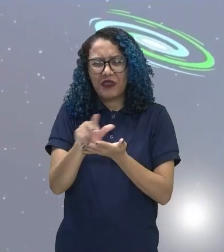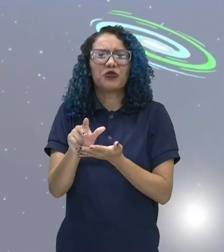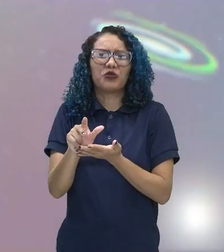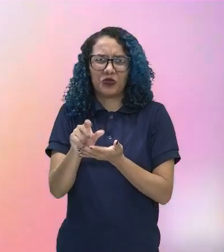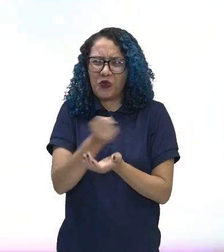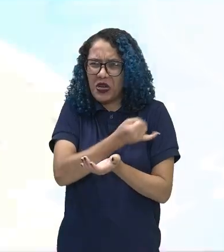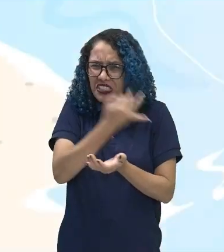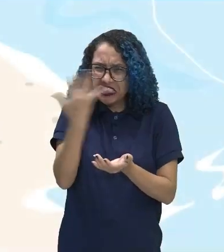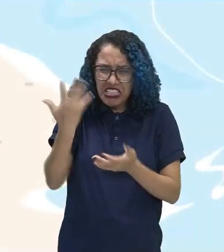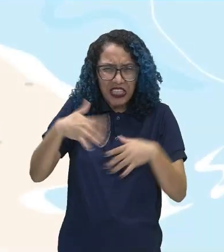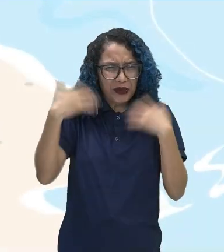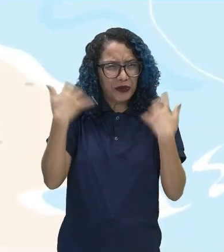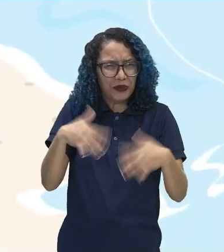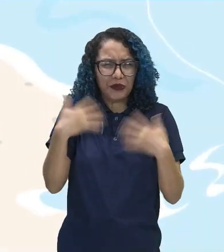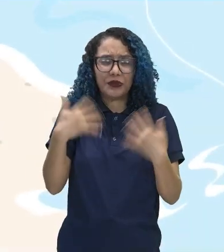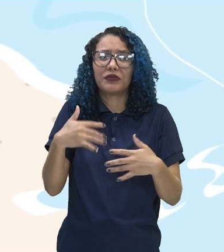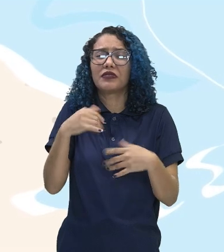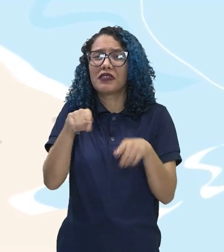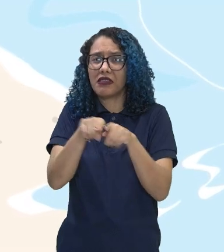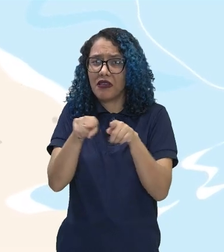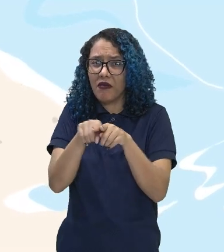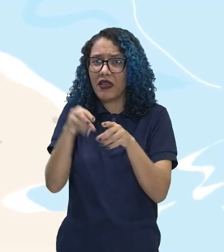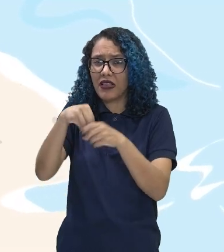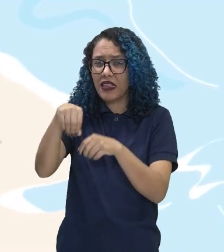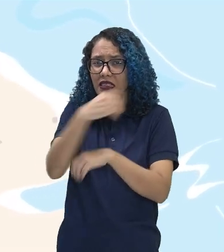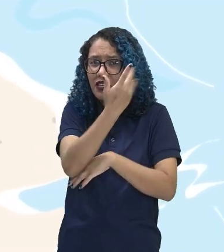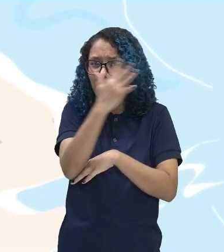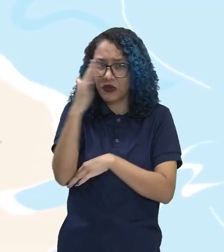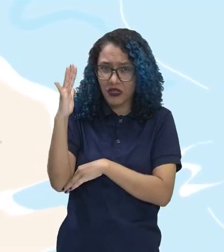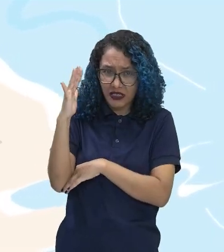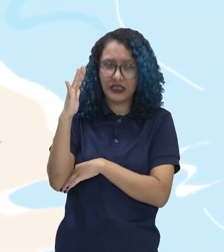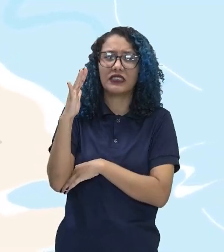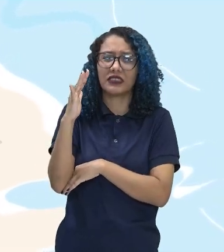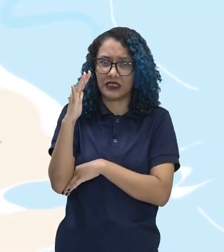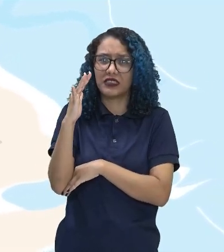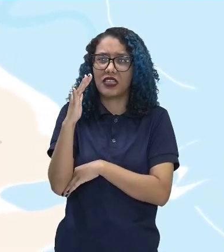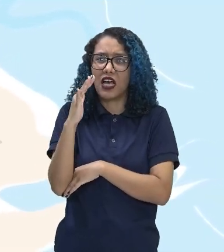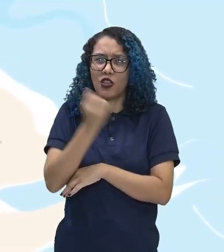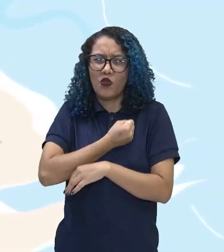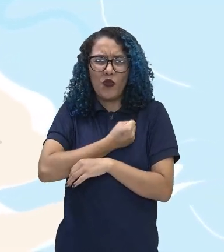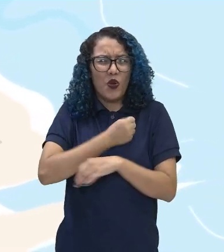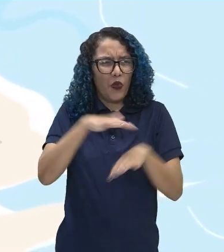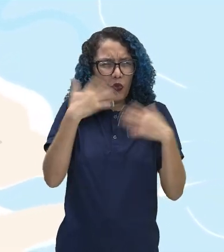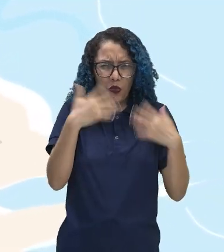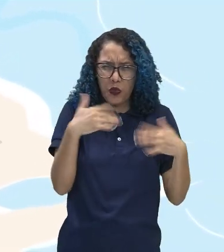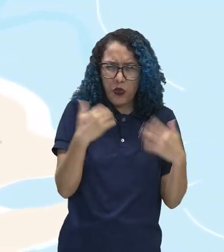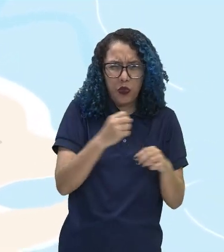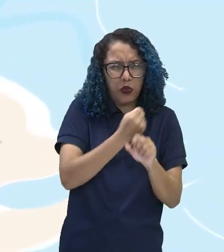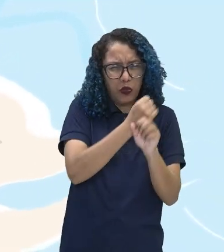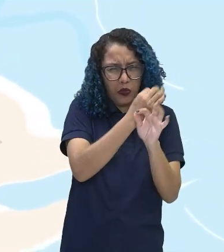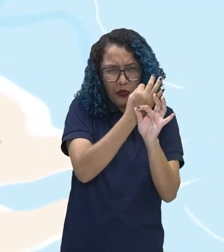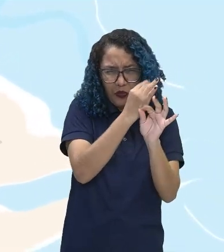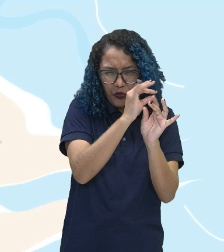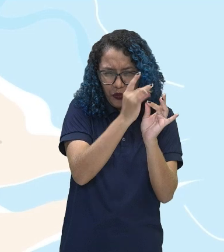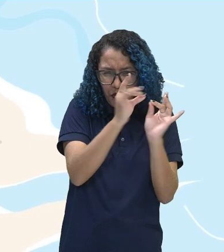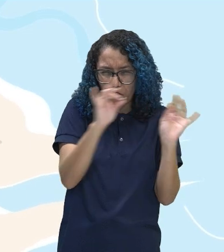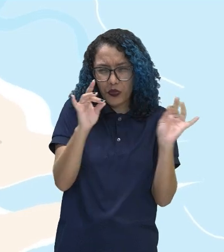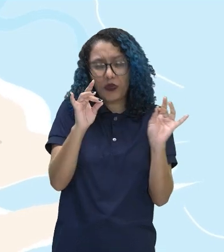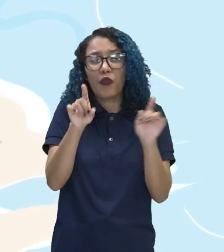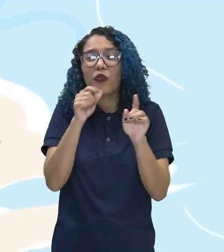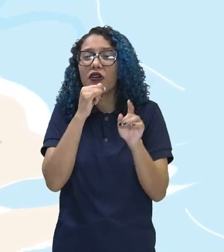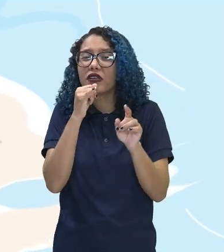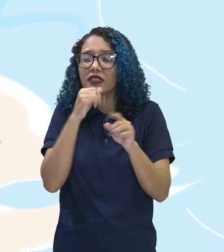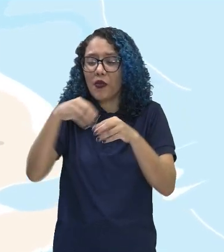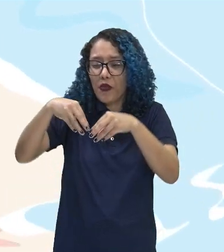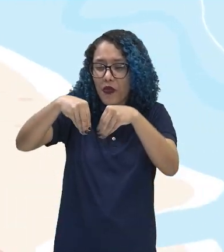A natureza nos apresenta números que vão do imenso ao minúsculo. O número de grão de areia em uma praia